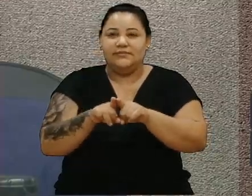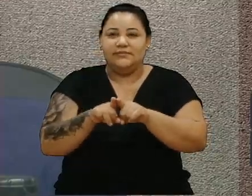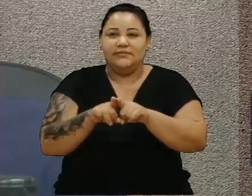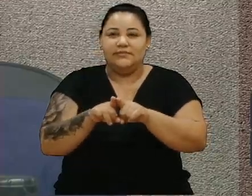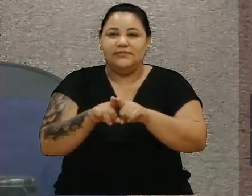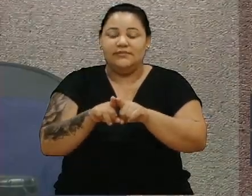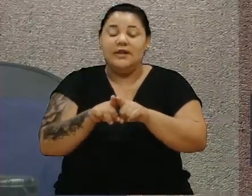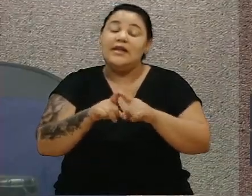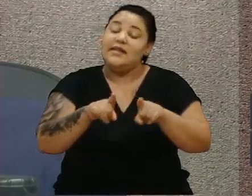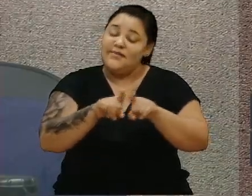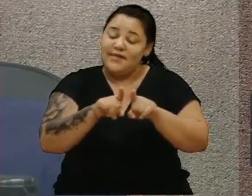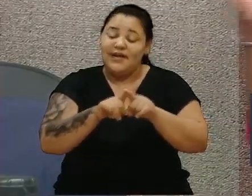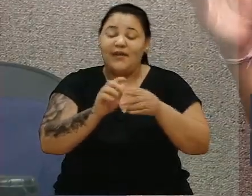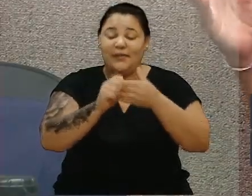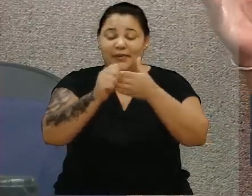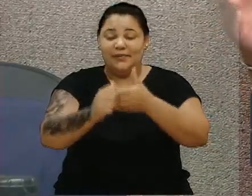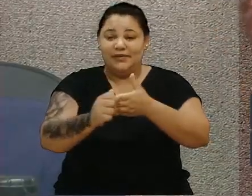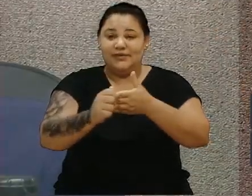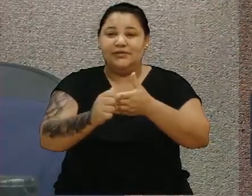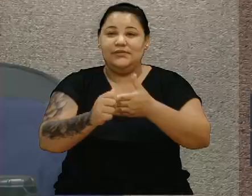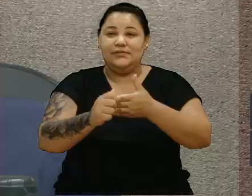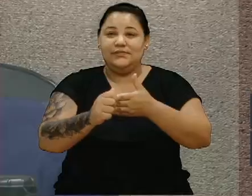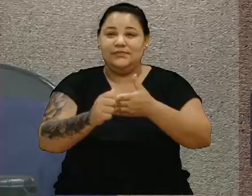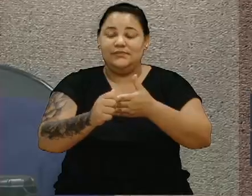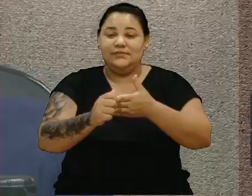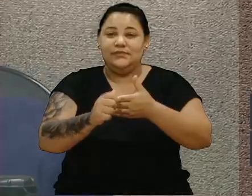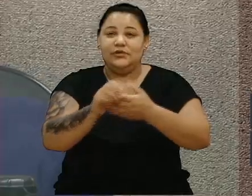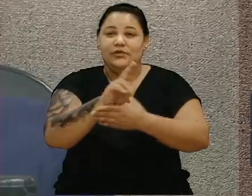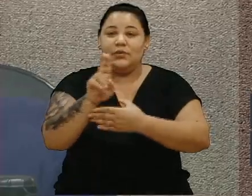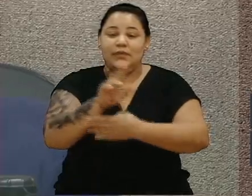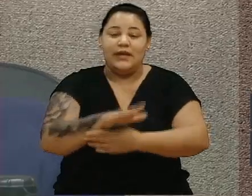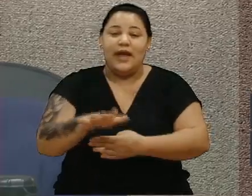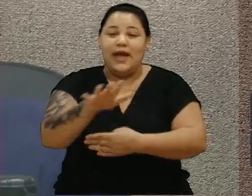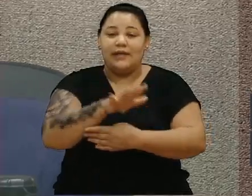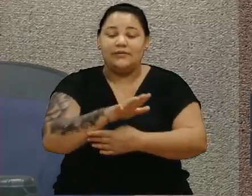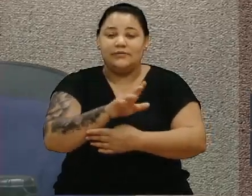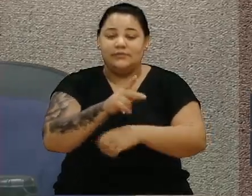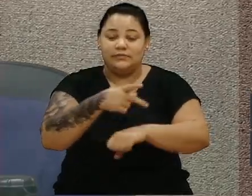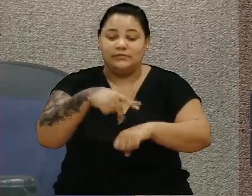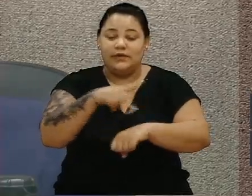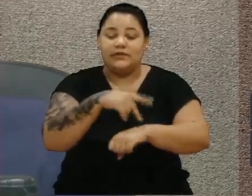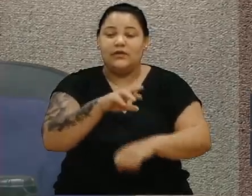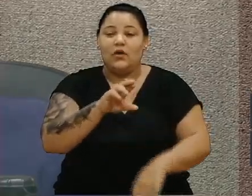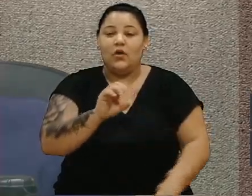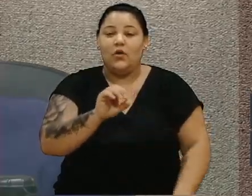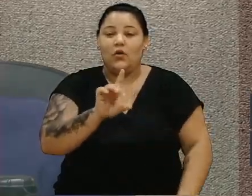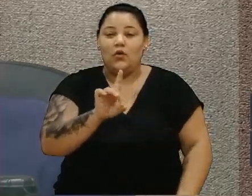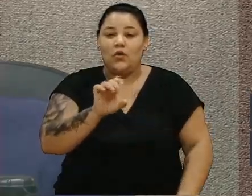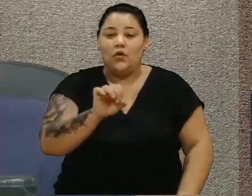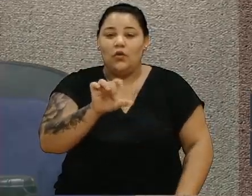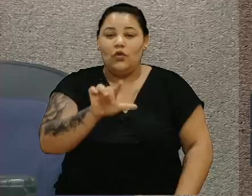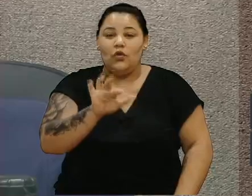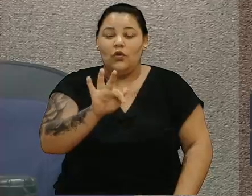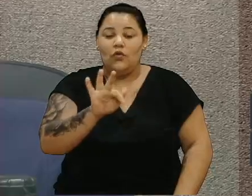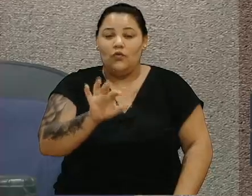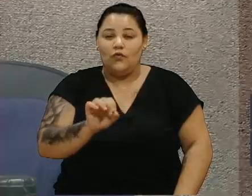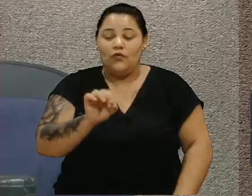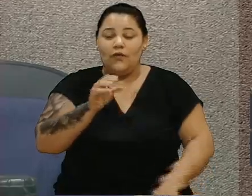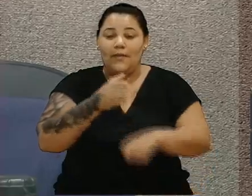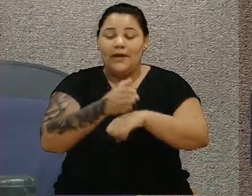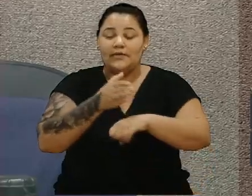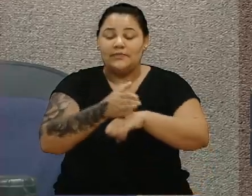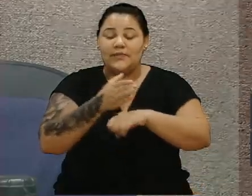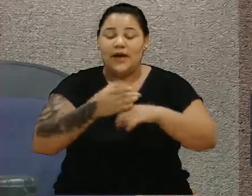inclusive de suporte para um dos grandes nomes da área também no país, que é o Rodolfo Nunes, que vai participar de uma competição